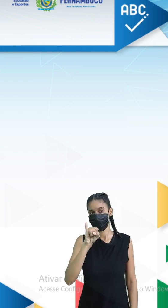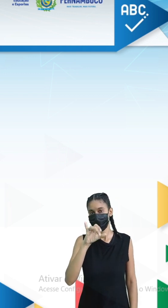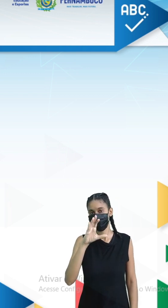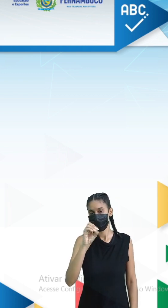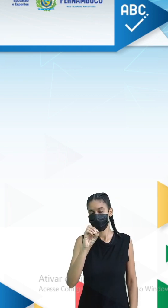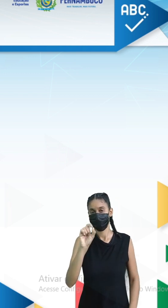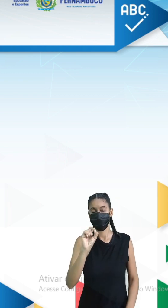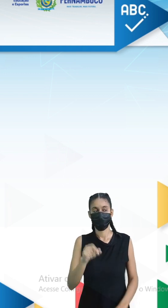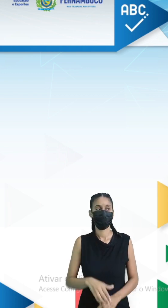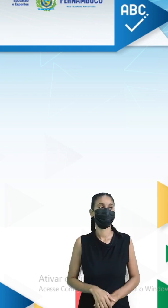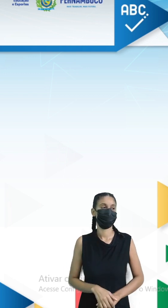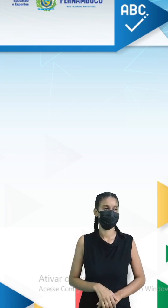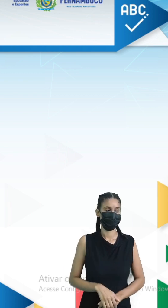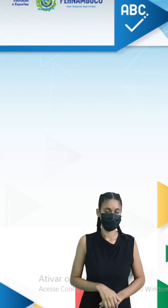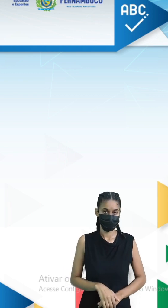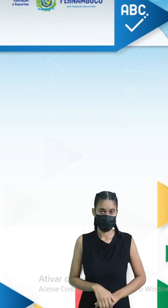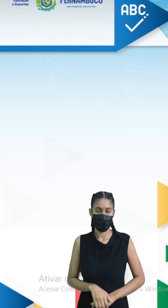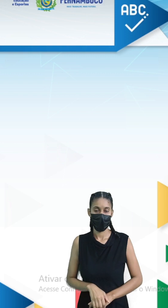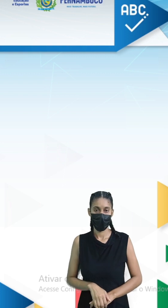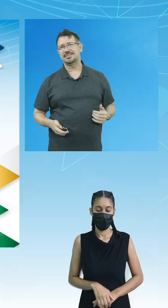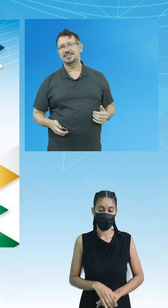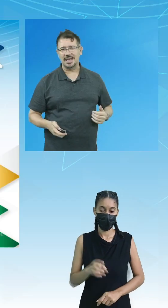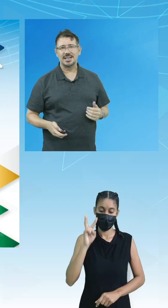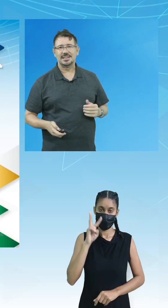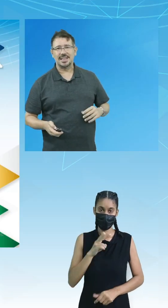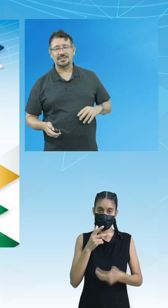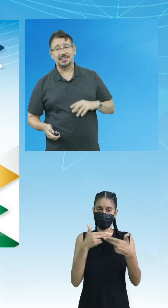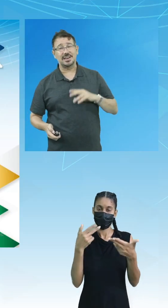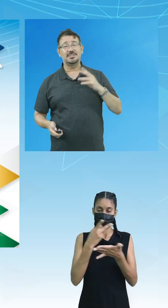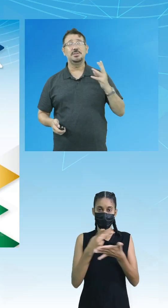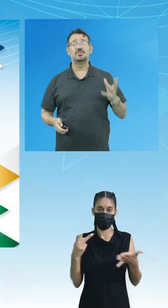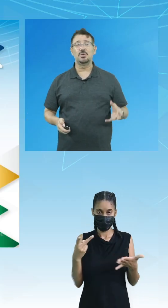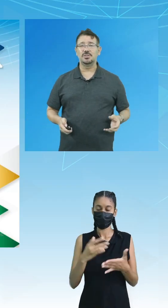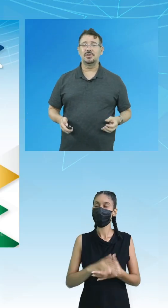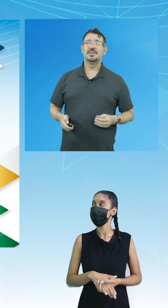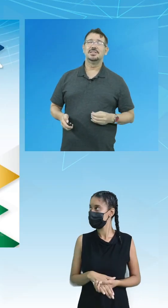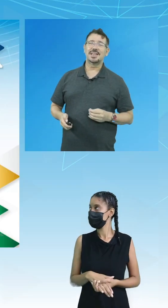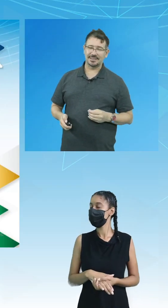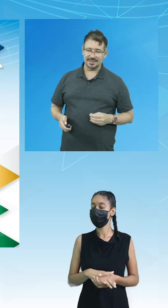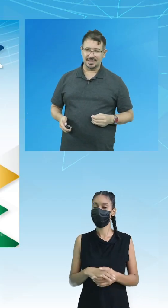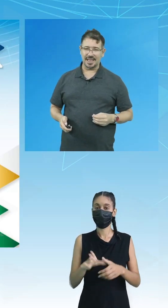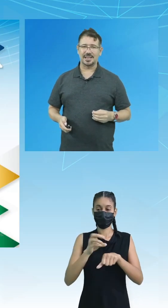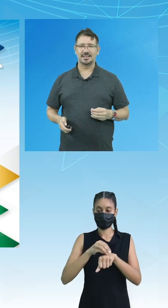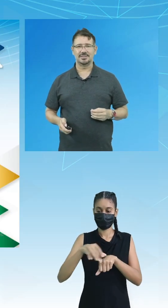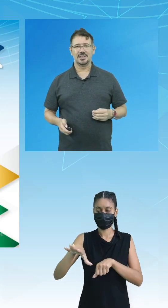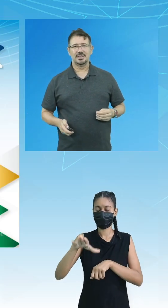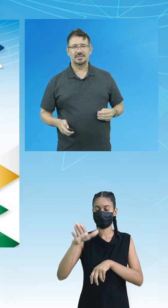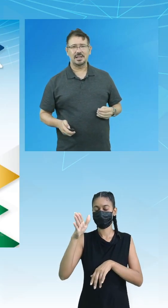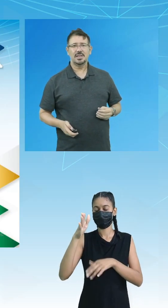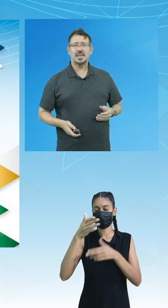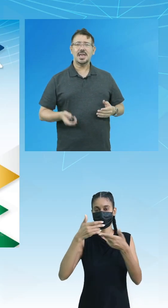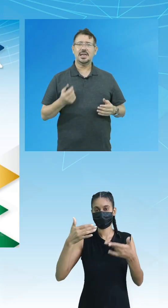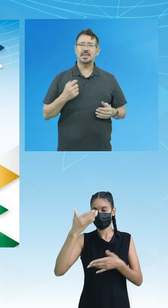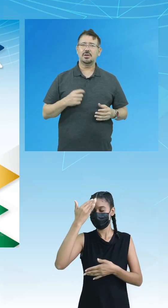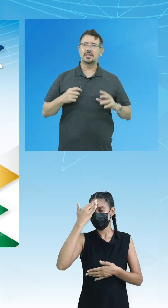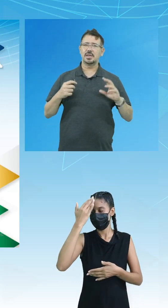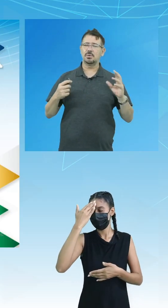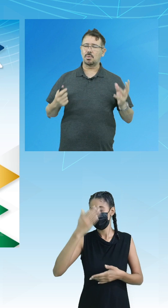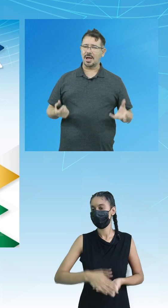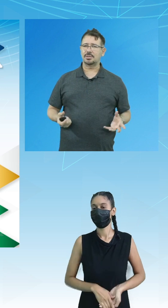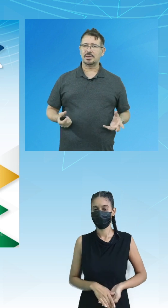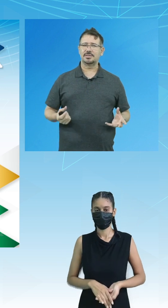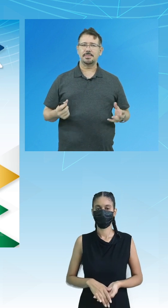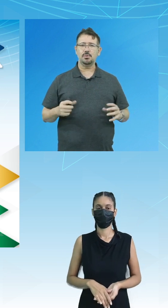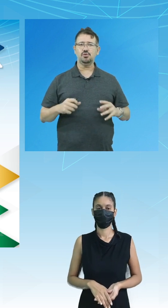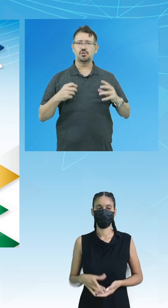observa muito bem essa questão, esse perpassar das transmissões das ideias, certo? E aqui eu tenho